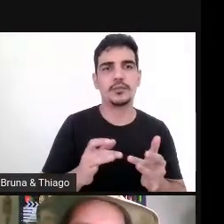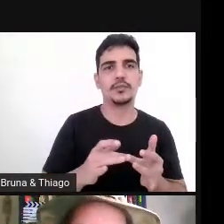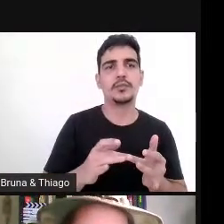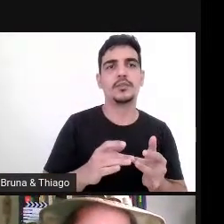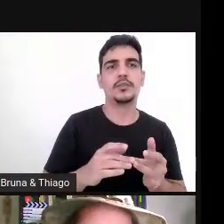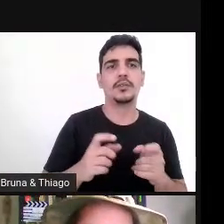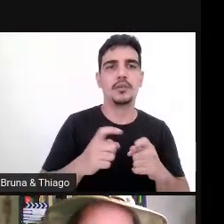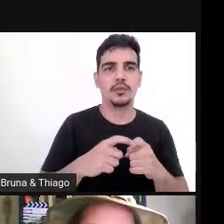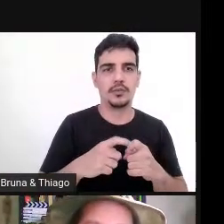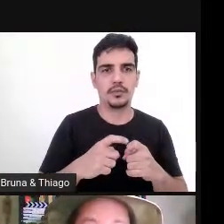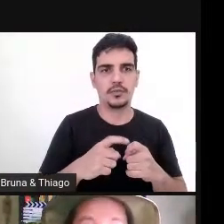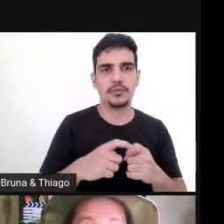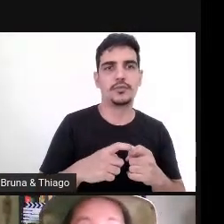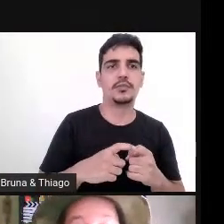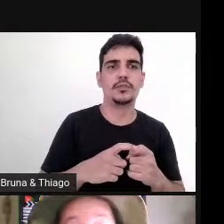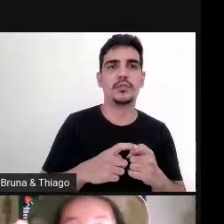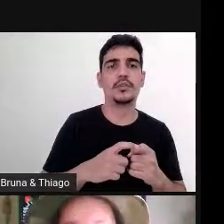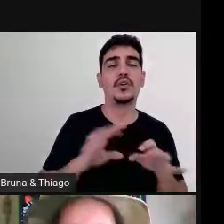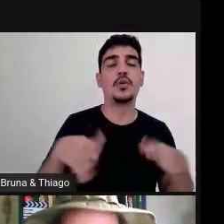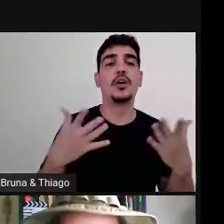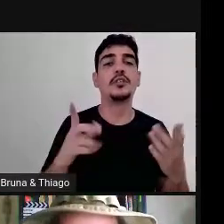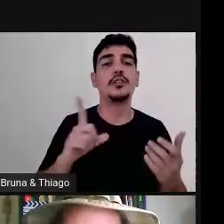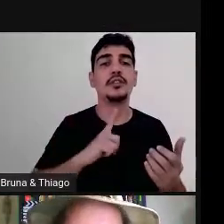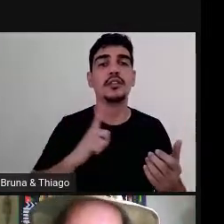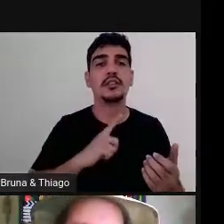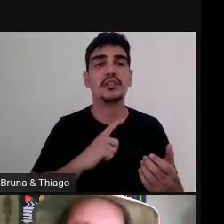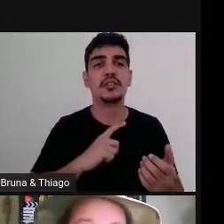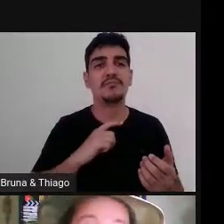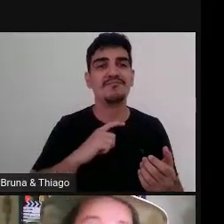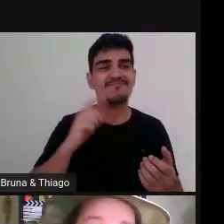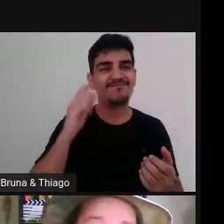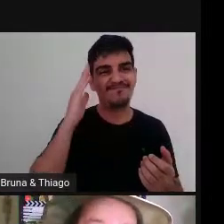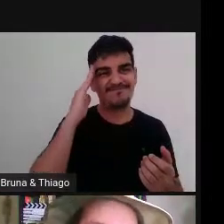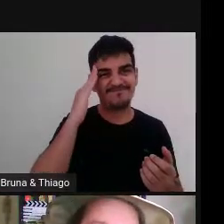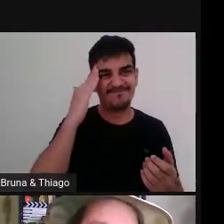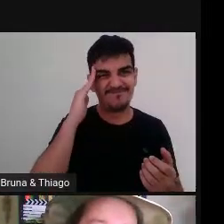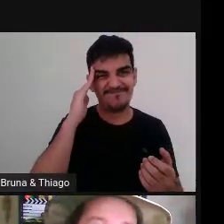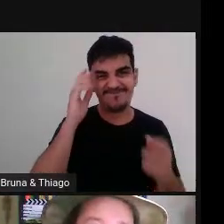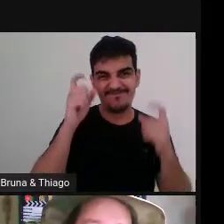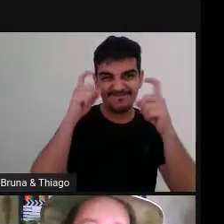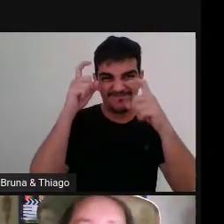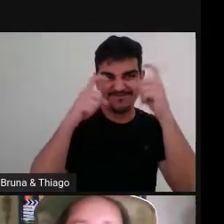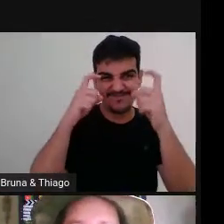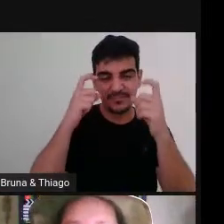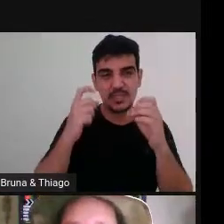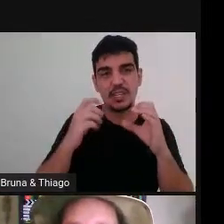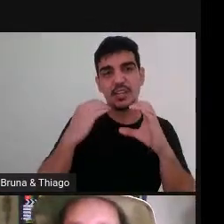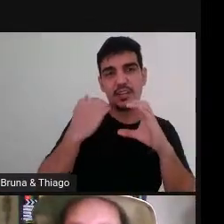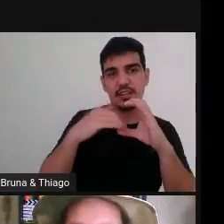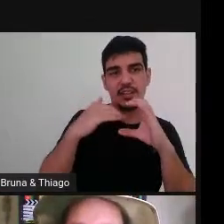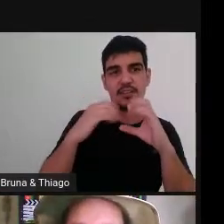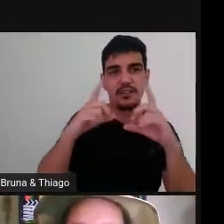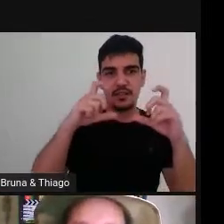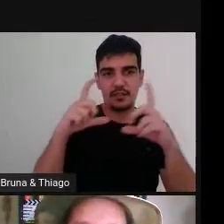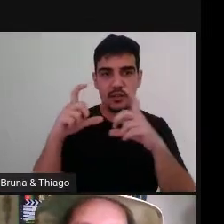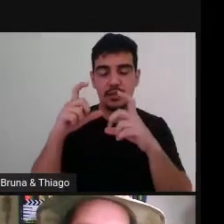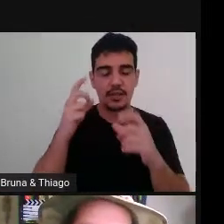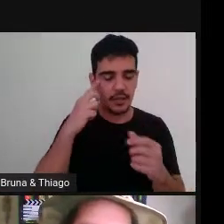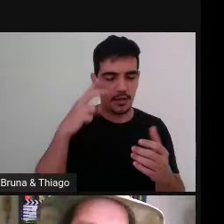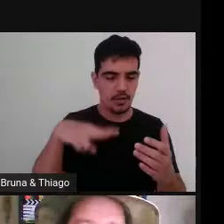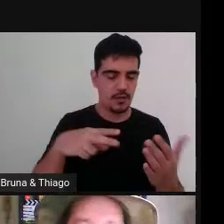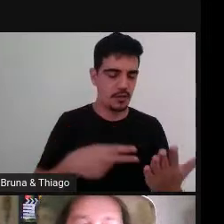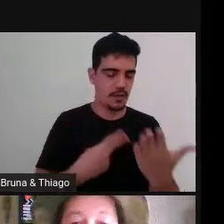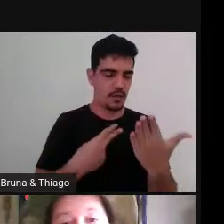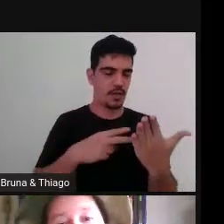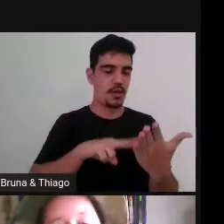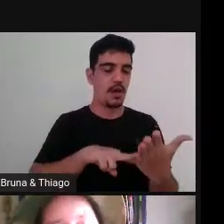hospital. Sempre que eu tenho dúvida, ele me manda a foto, ele já liga também. Flávio, dá uma olhada aí para mim, por favor, rapidinho. E eu já tento identificar para ele. Então, aqui são duas